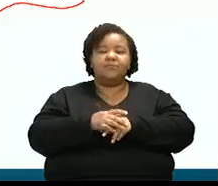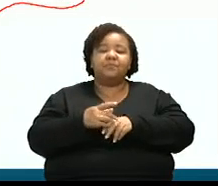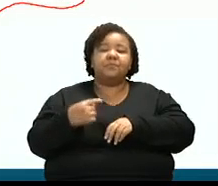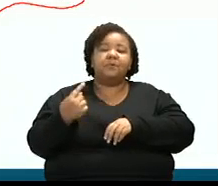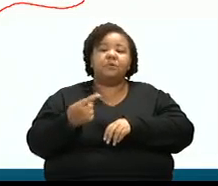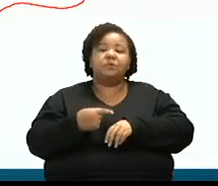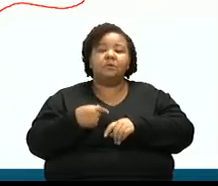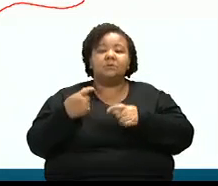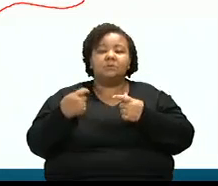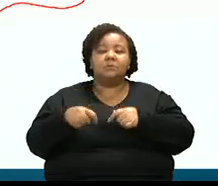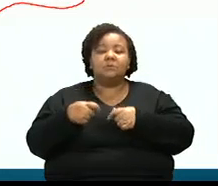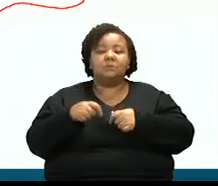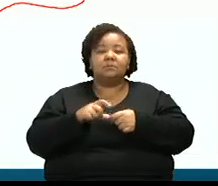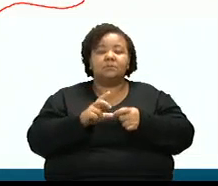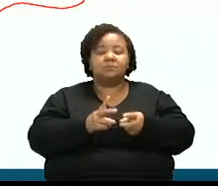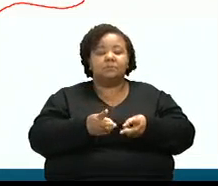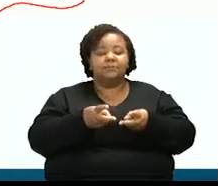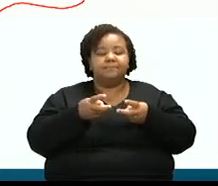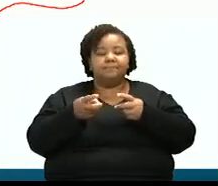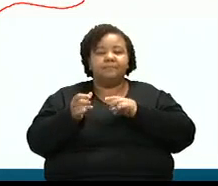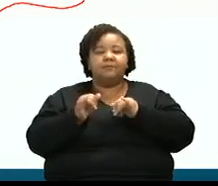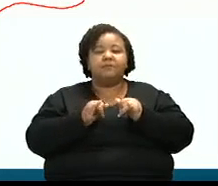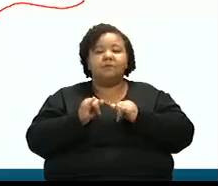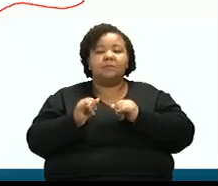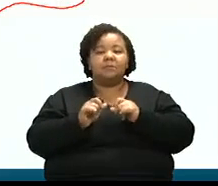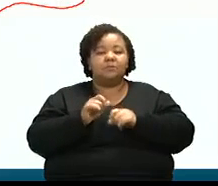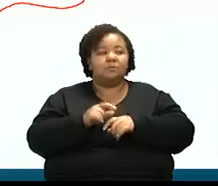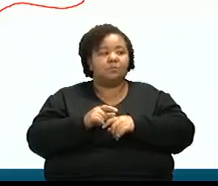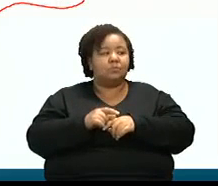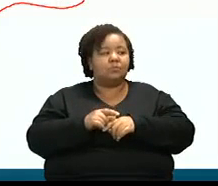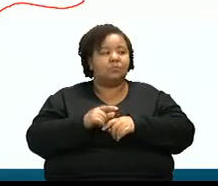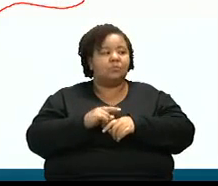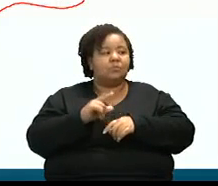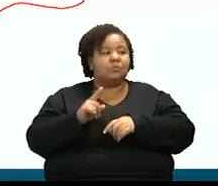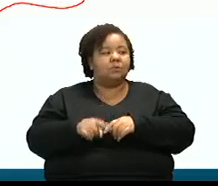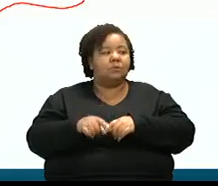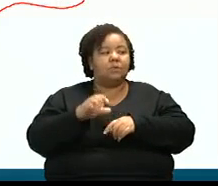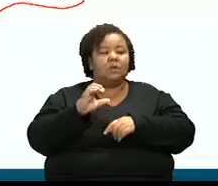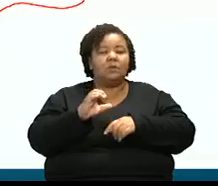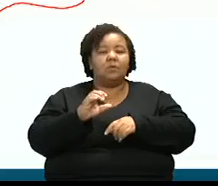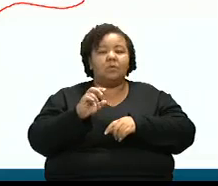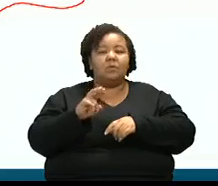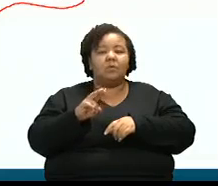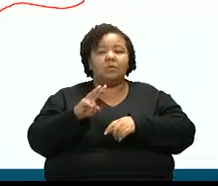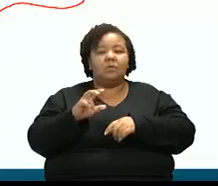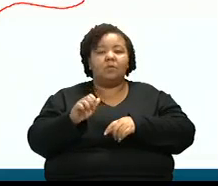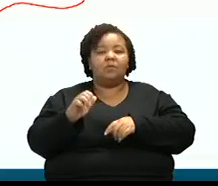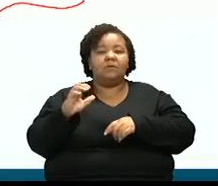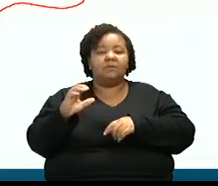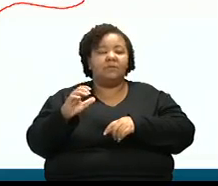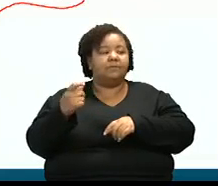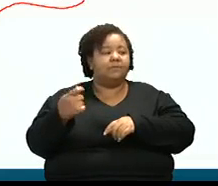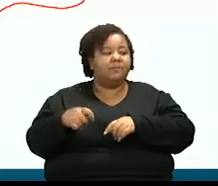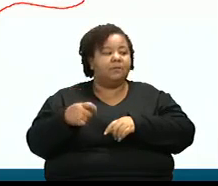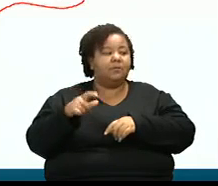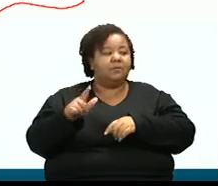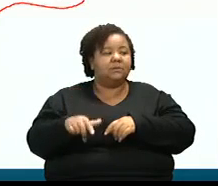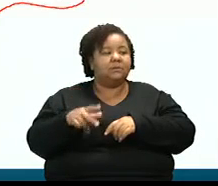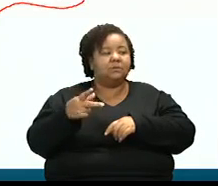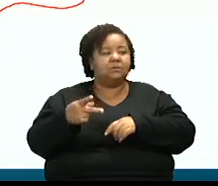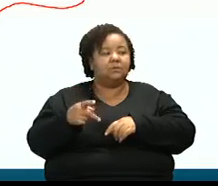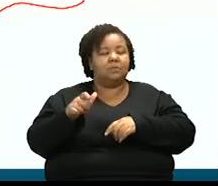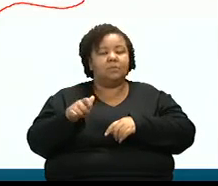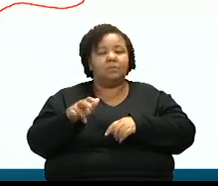nós precisamos extrair de informação nesse caso? Eu tenho uma curva C e eu preciso parametrizá-la. Eu